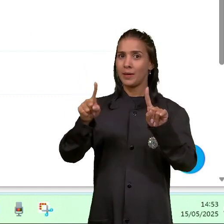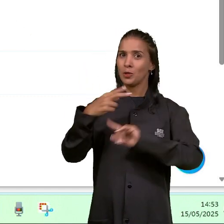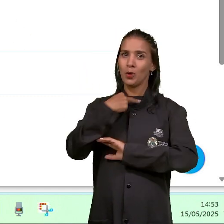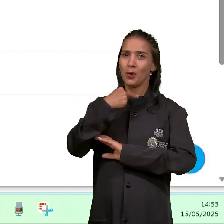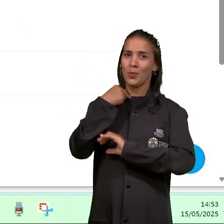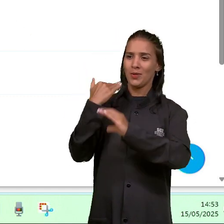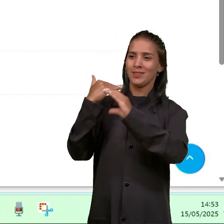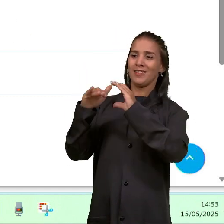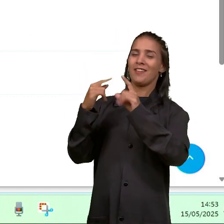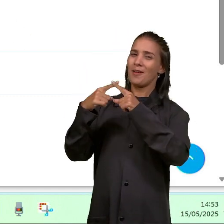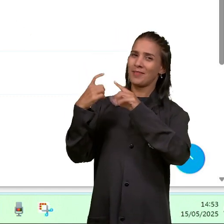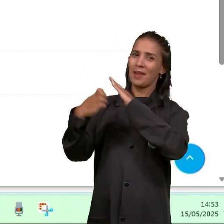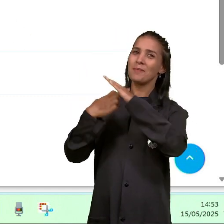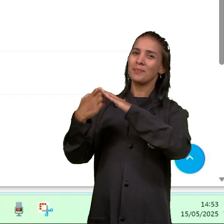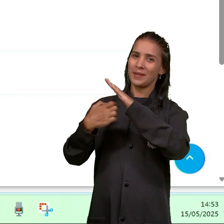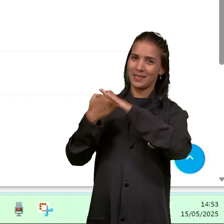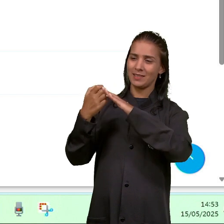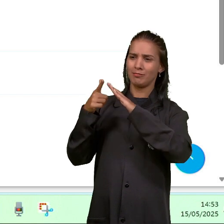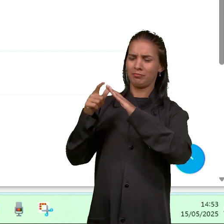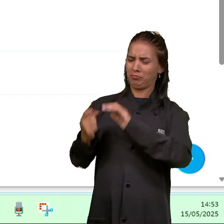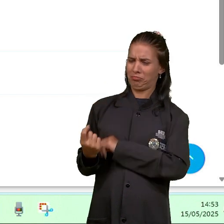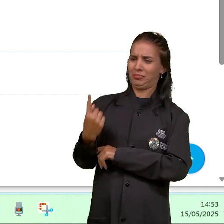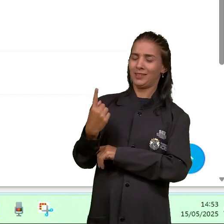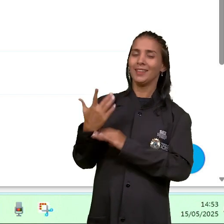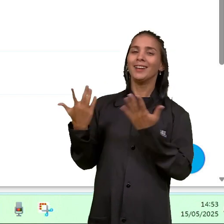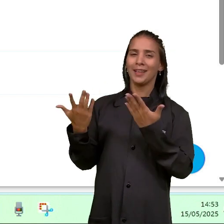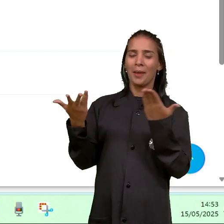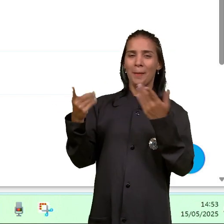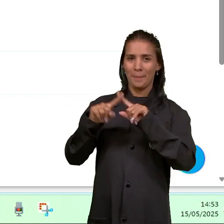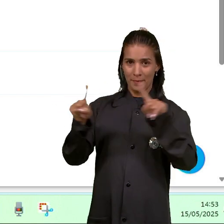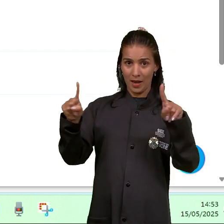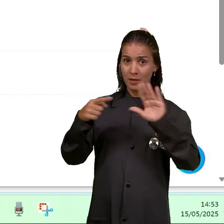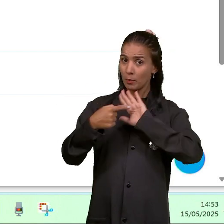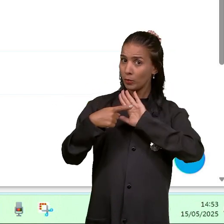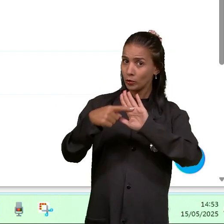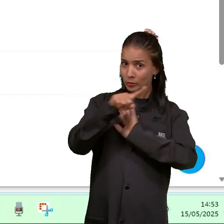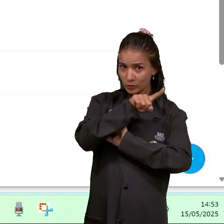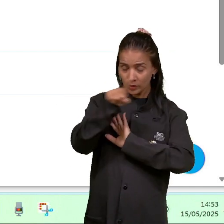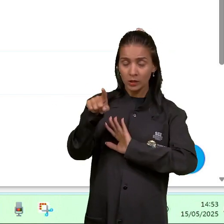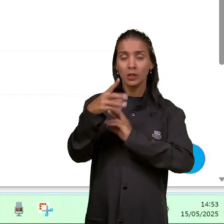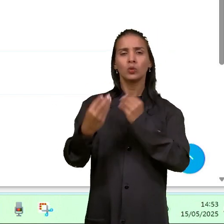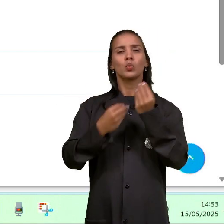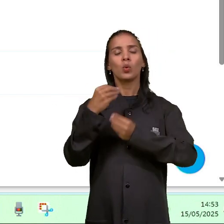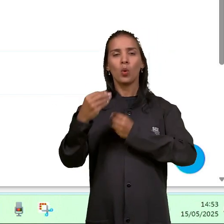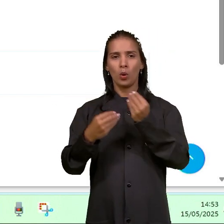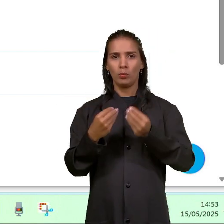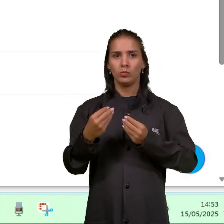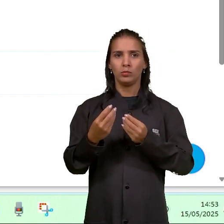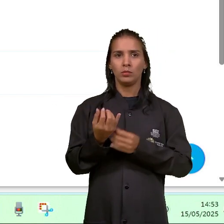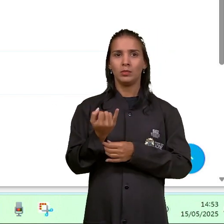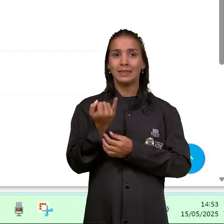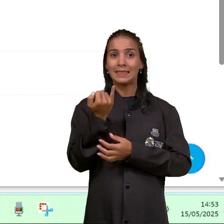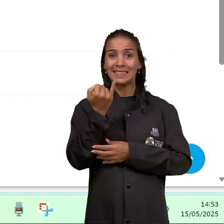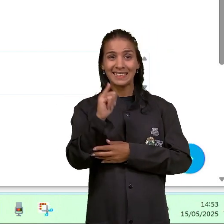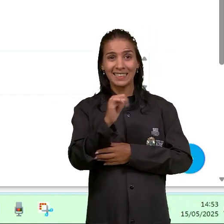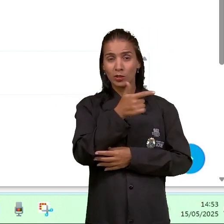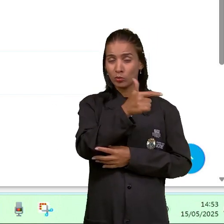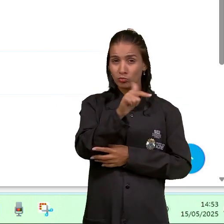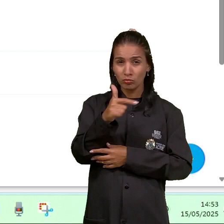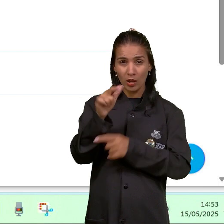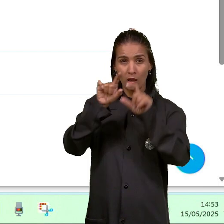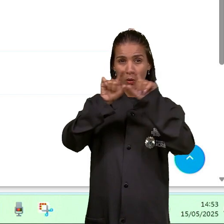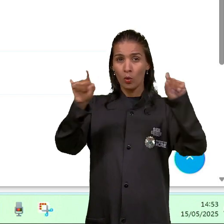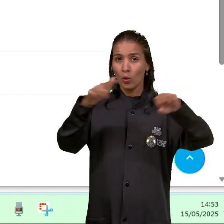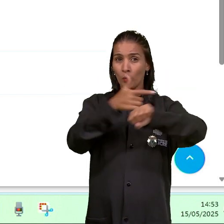aqui se você clicar aqui, nesse e-mail da unidade, e não tiver nada aqui tiver em branco, é como eu